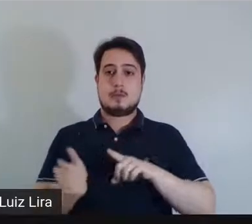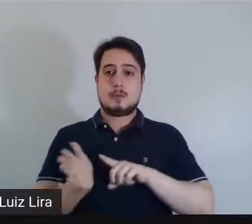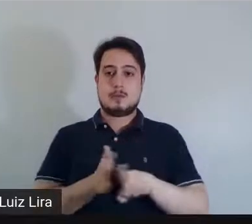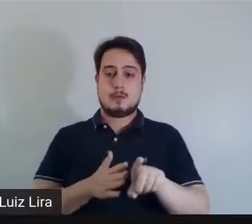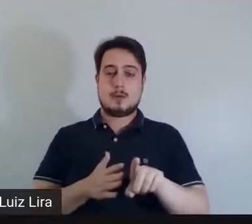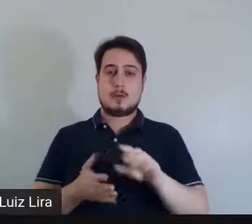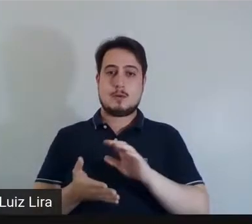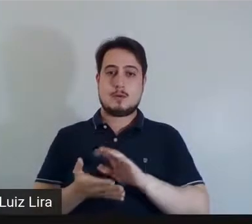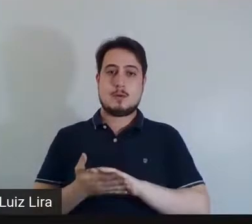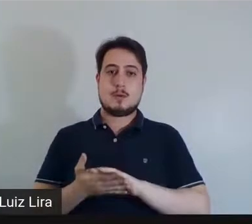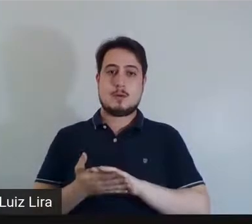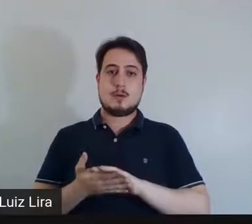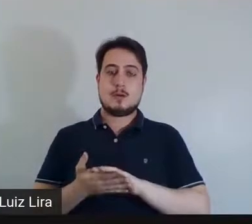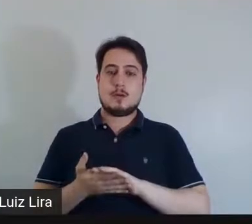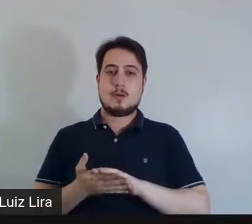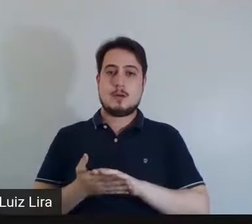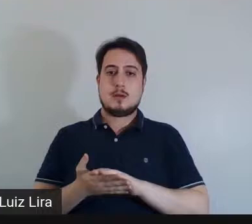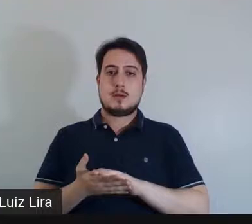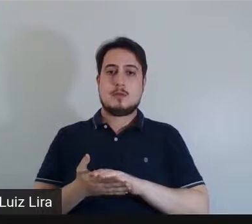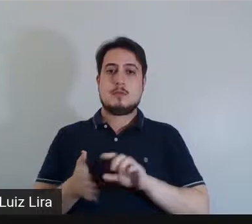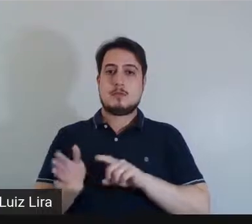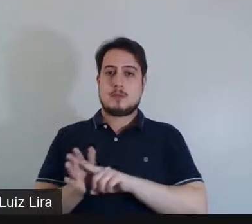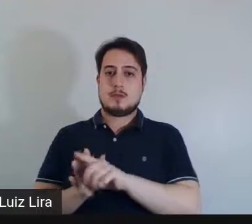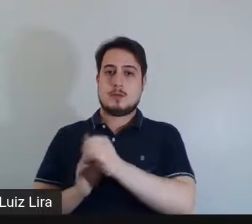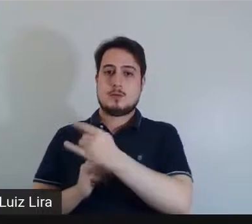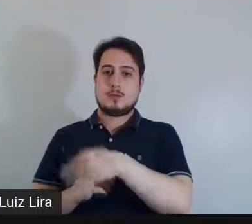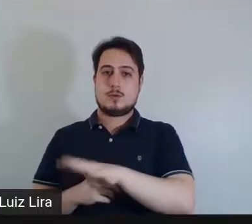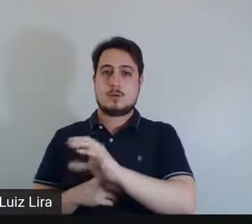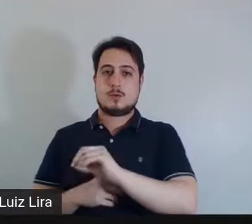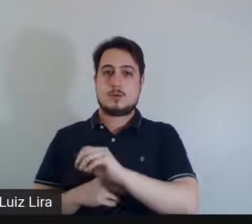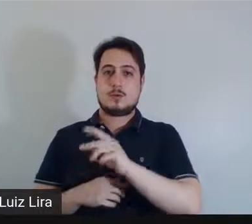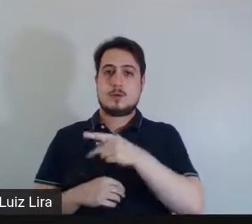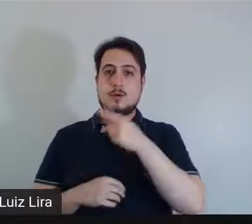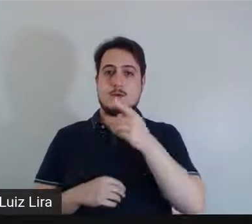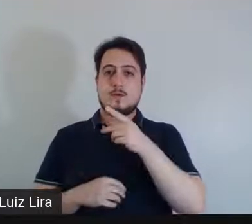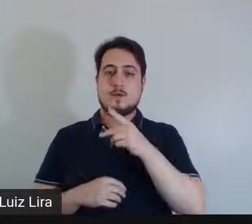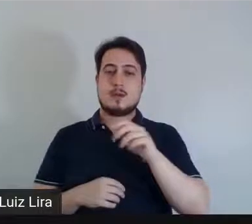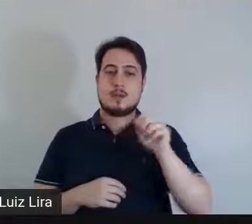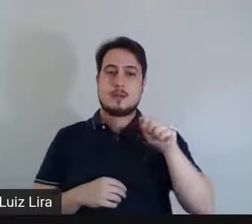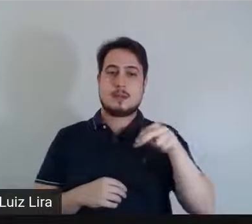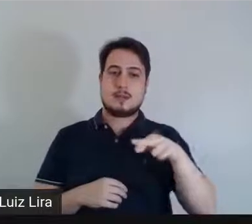vou direcionar ao doutor João um comentário da doutora Andréia.